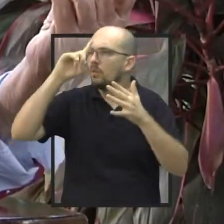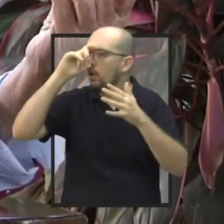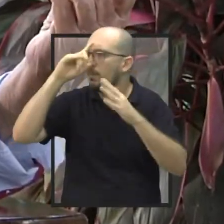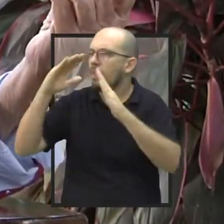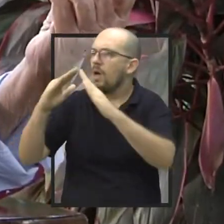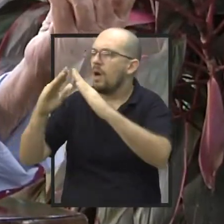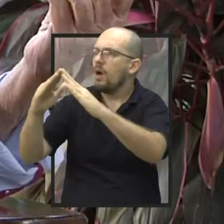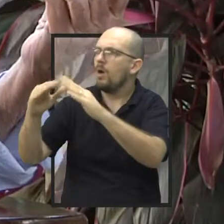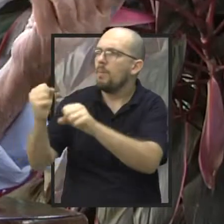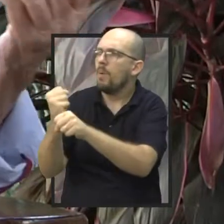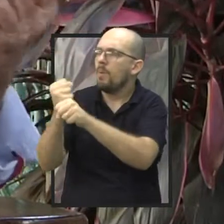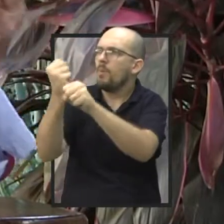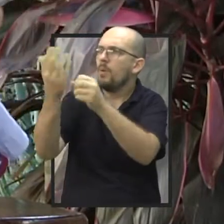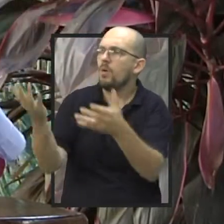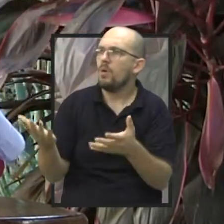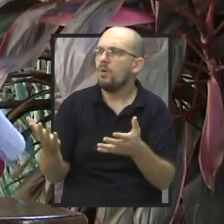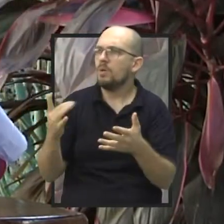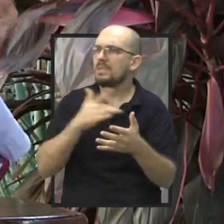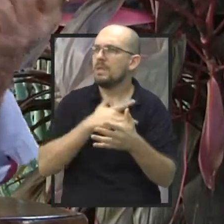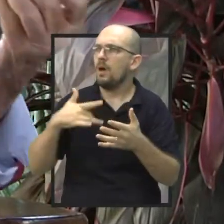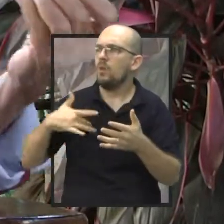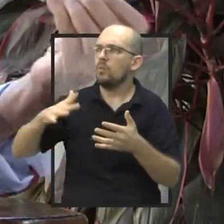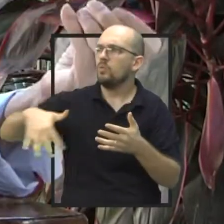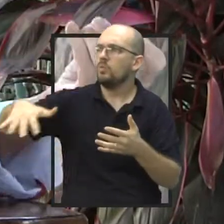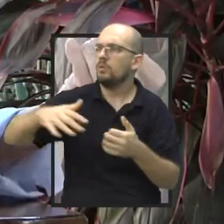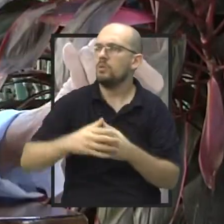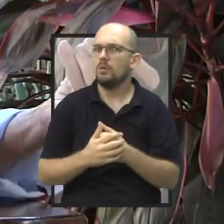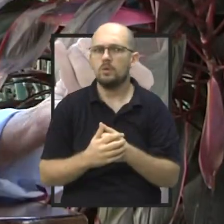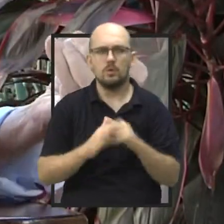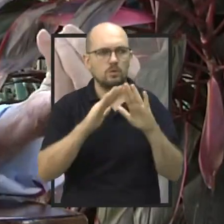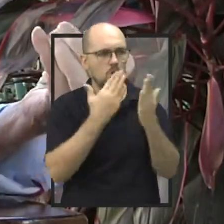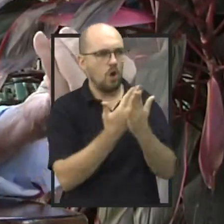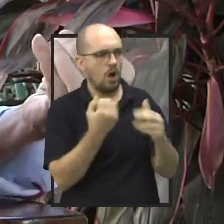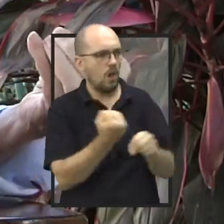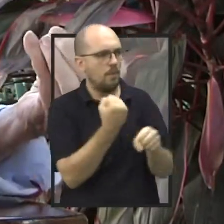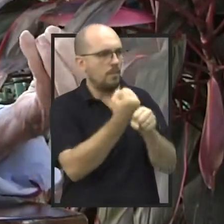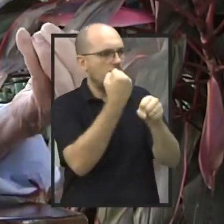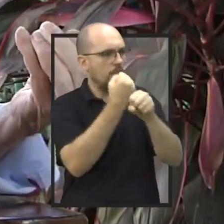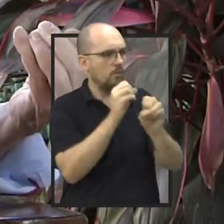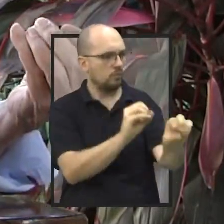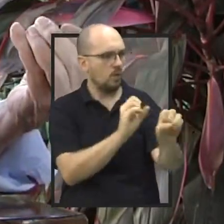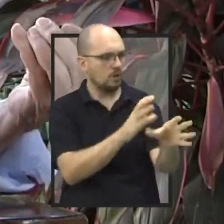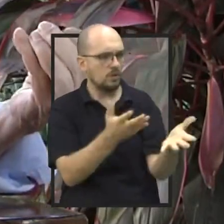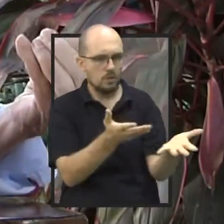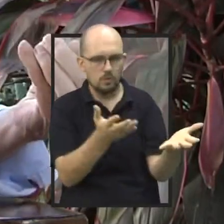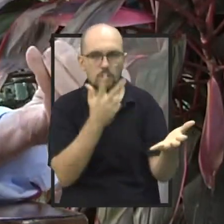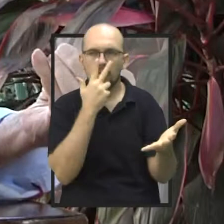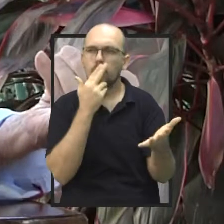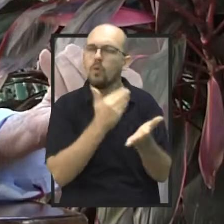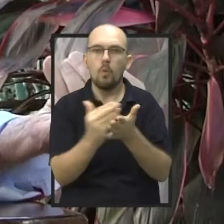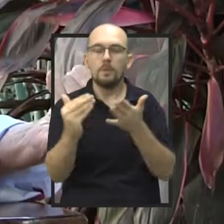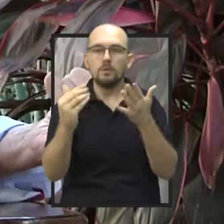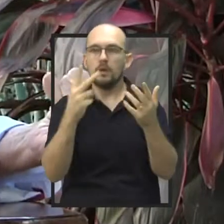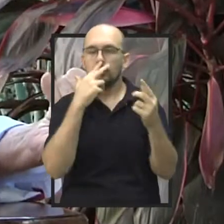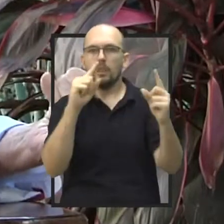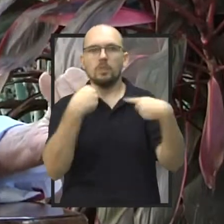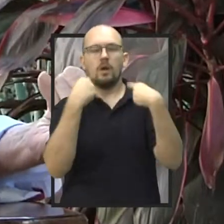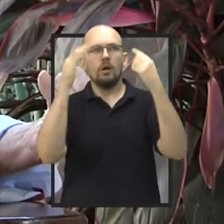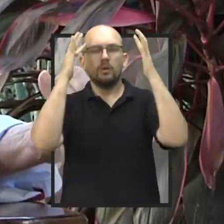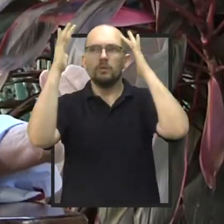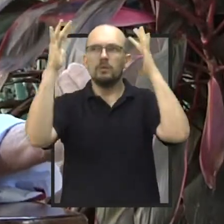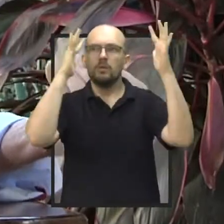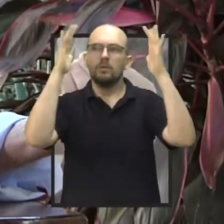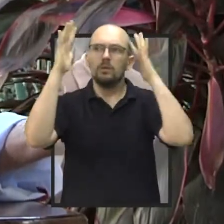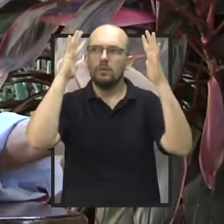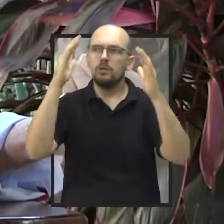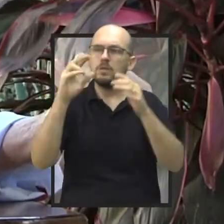a pensar, além da saúde pública, na educação. O que está faltando? Comecei a pensar na segurança